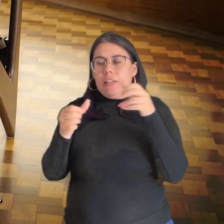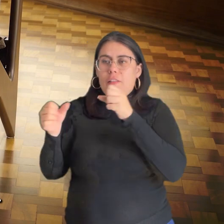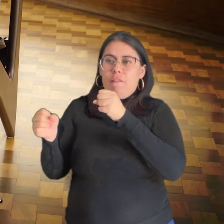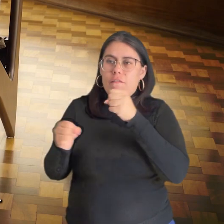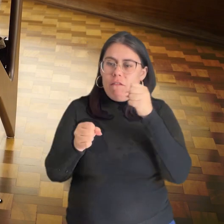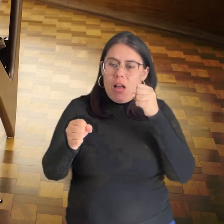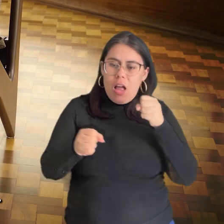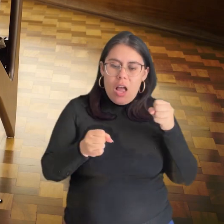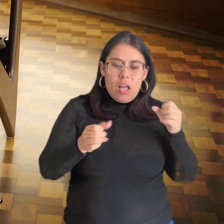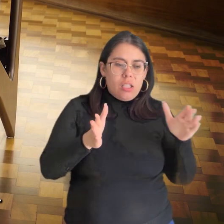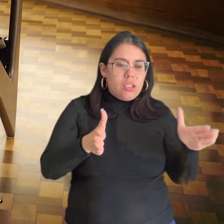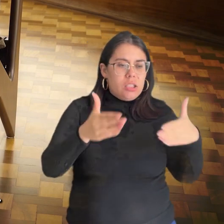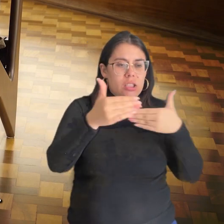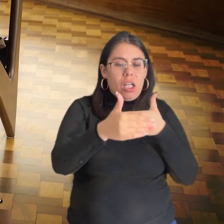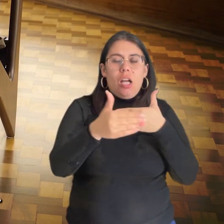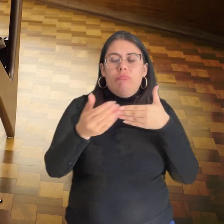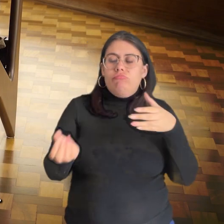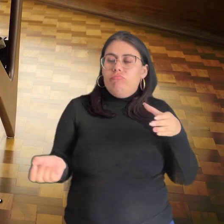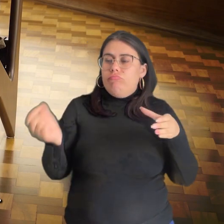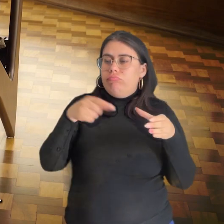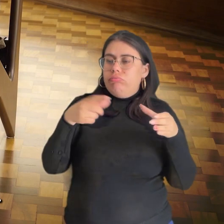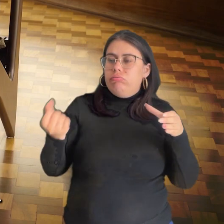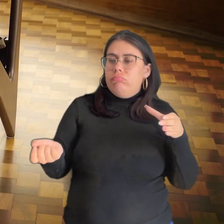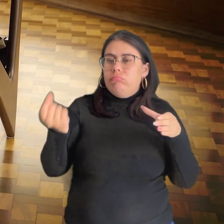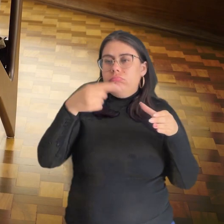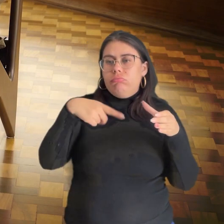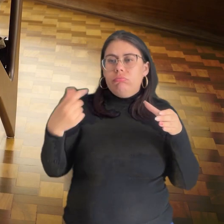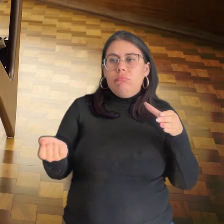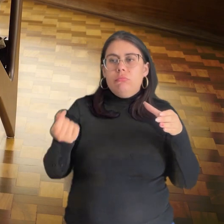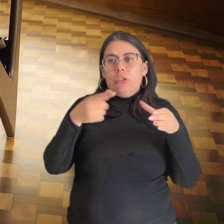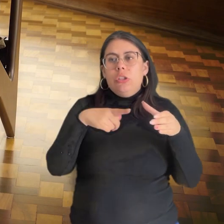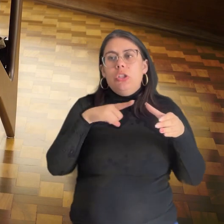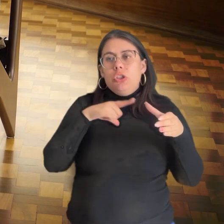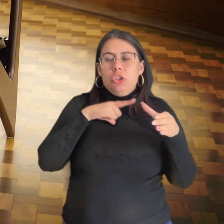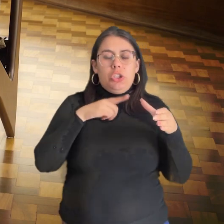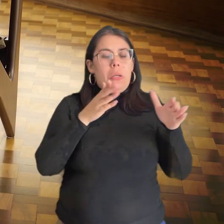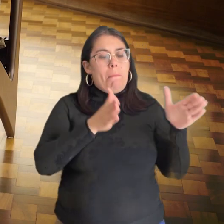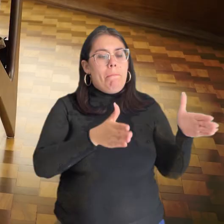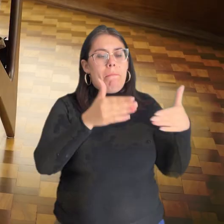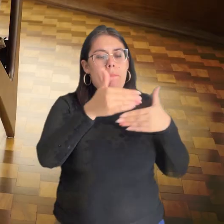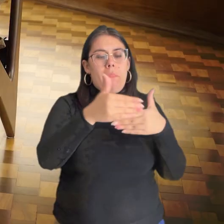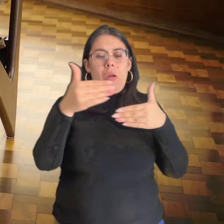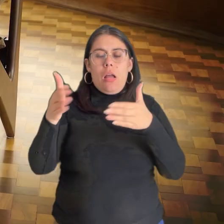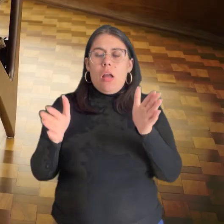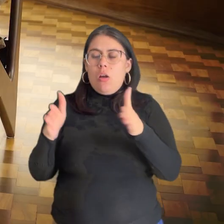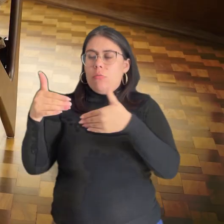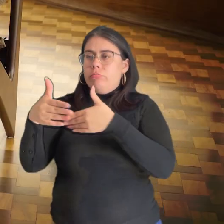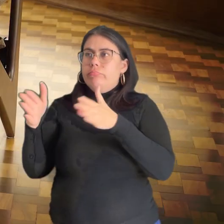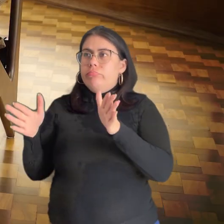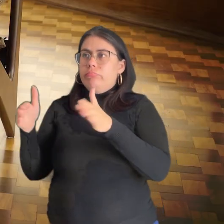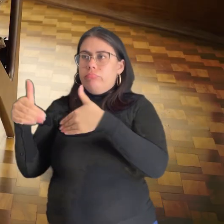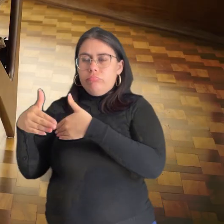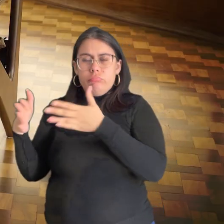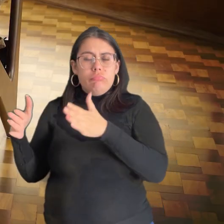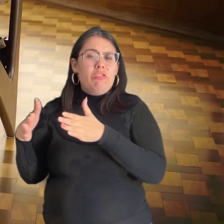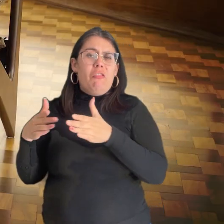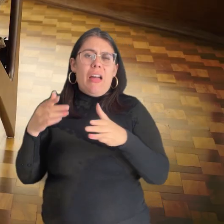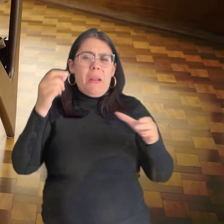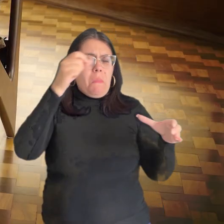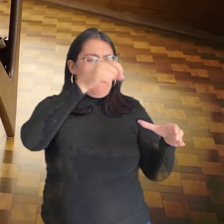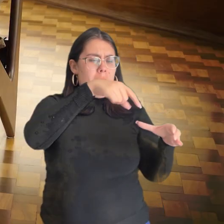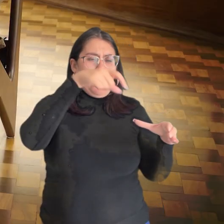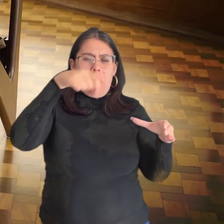eram varridas e guardadas em baldes. Tinha alguns baldes cheios de tesselas,